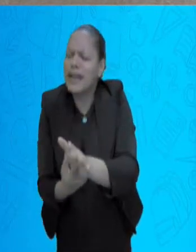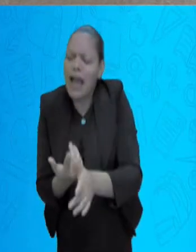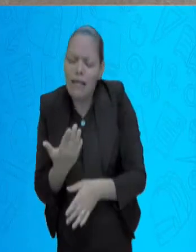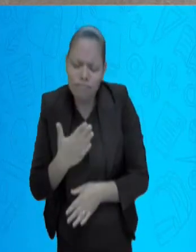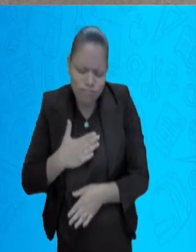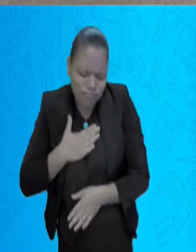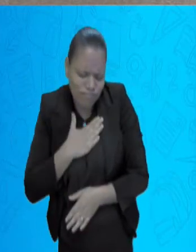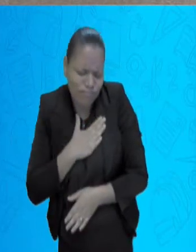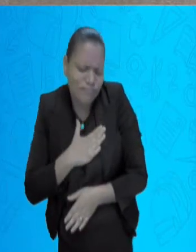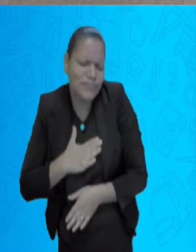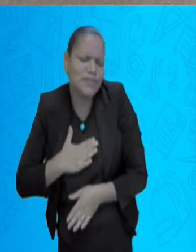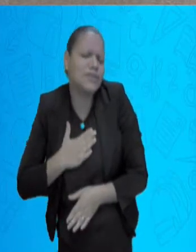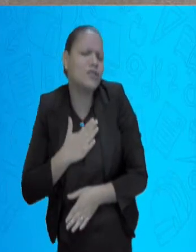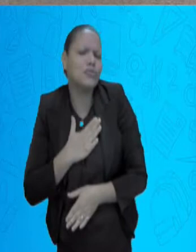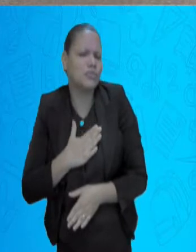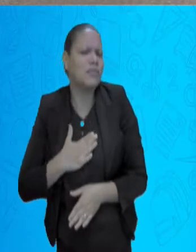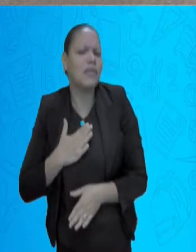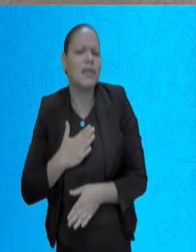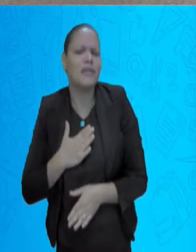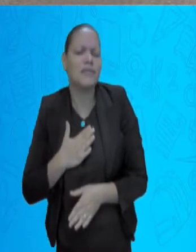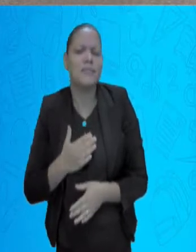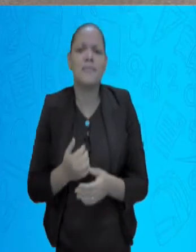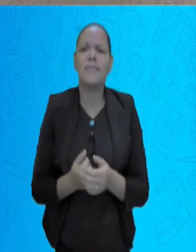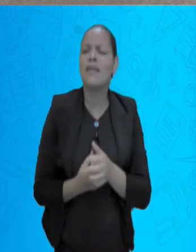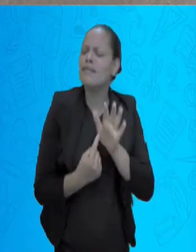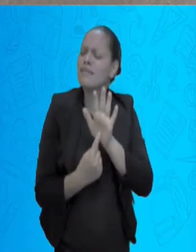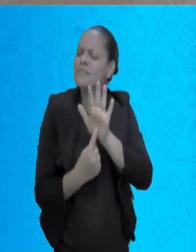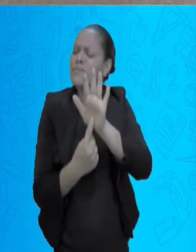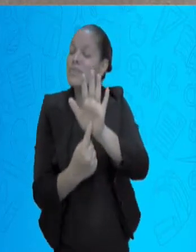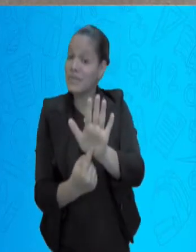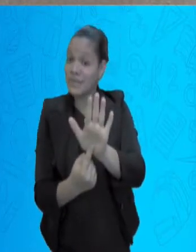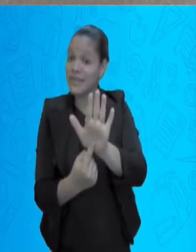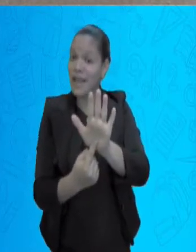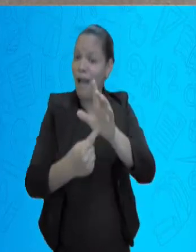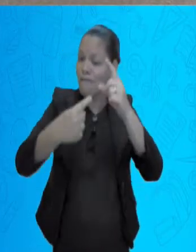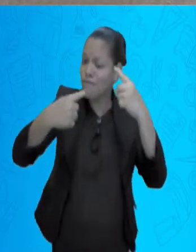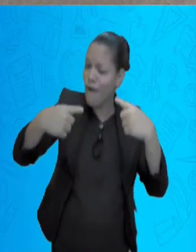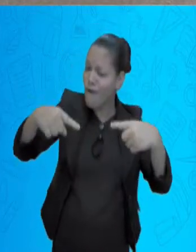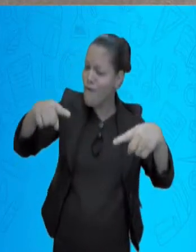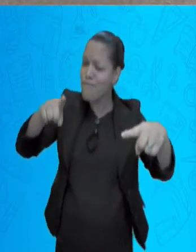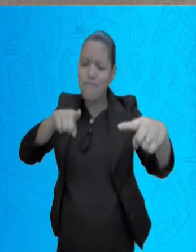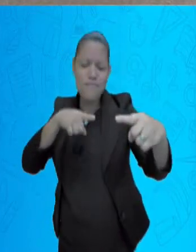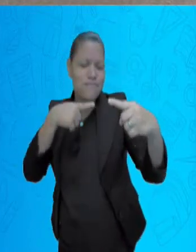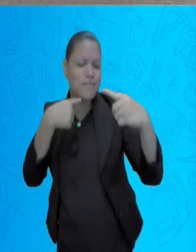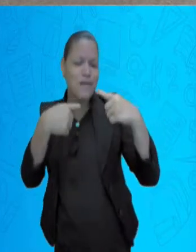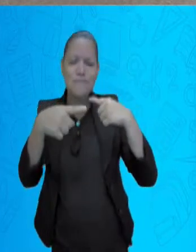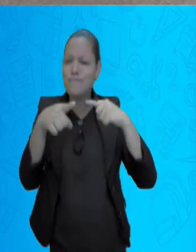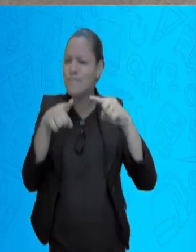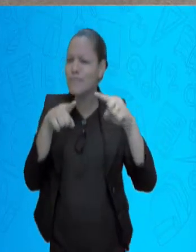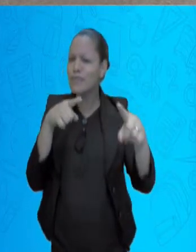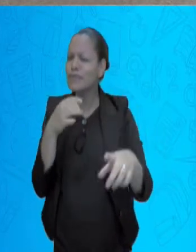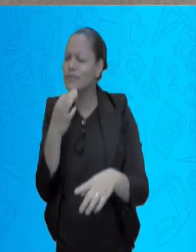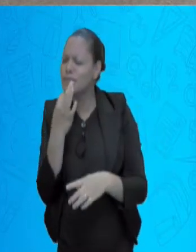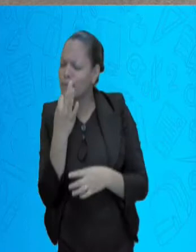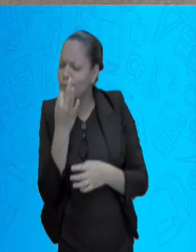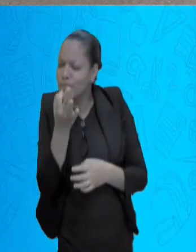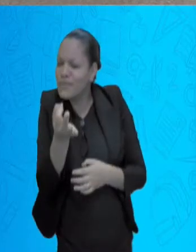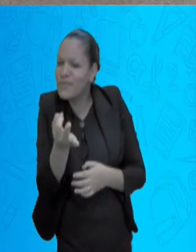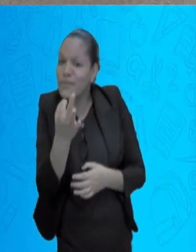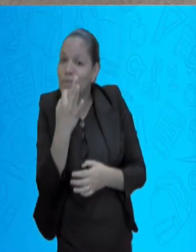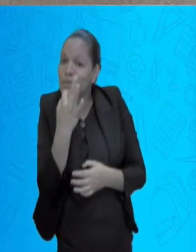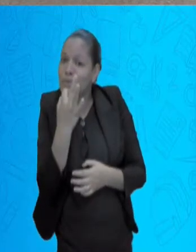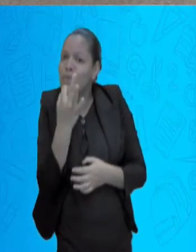Inicialmente eram com as mãos e com os pés que eles começaram a produzir os primeiros sons. Passou um tempo,